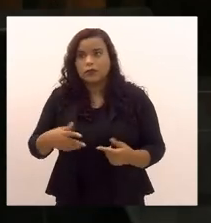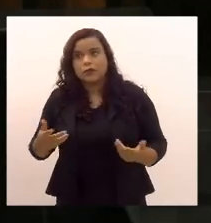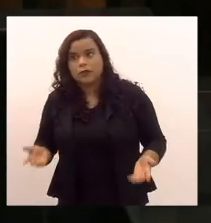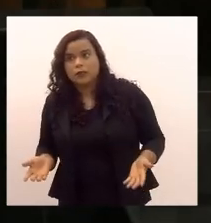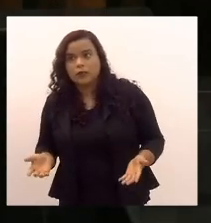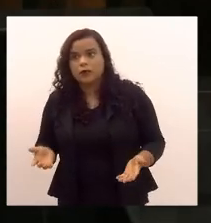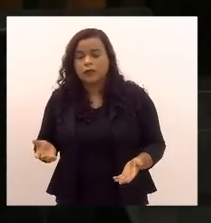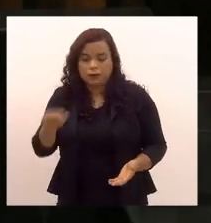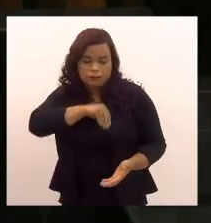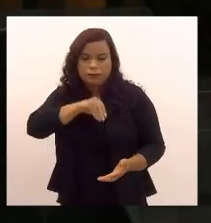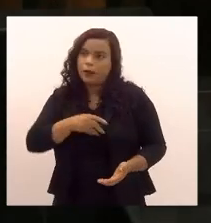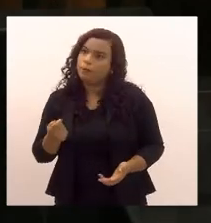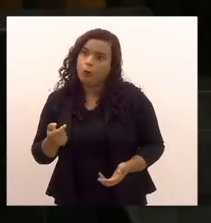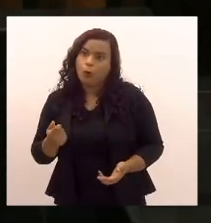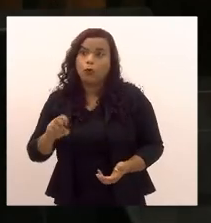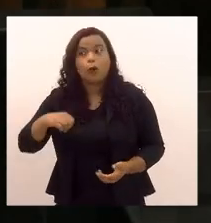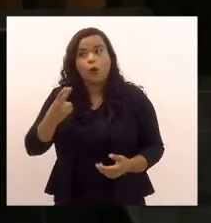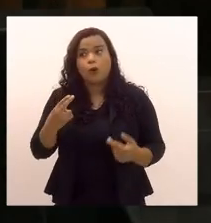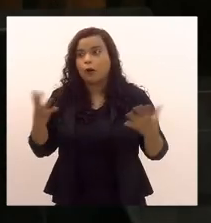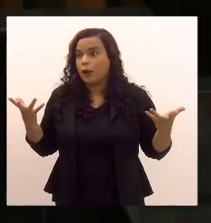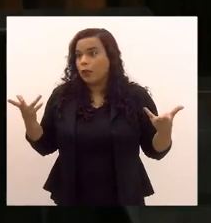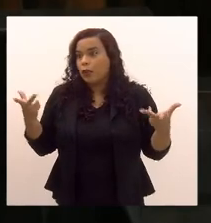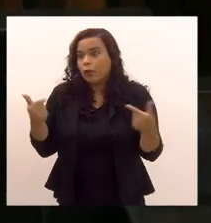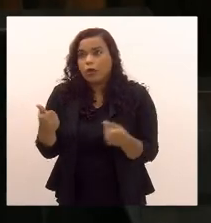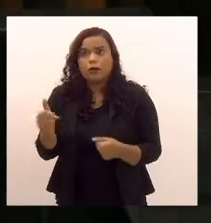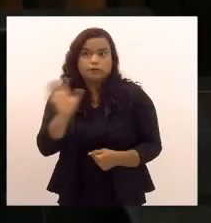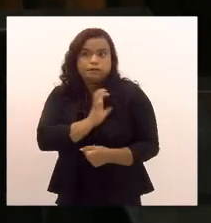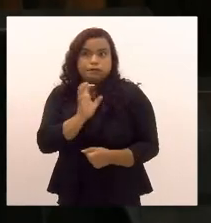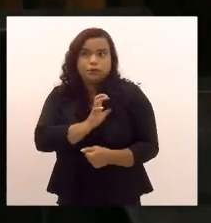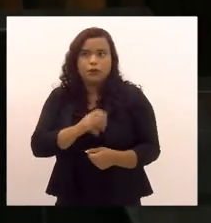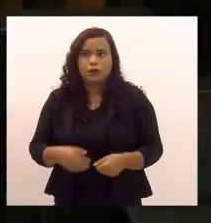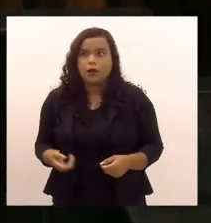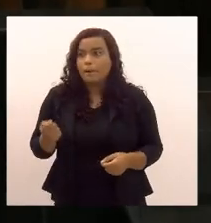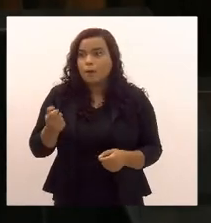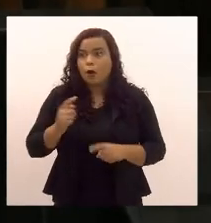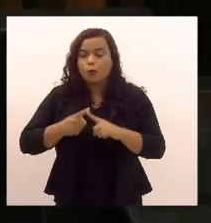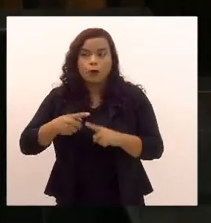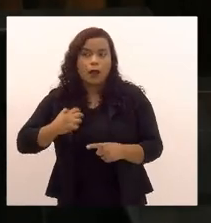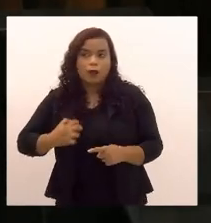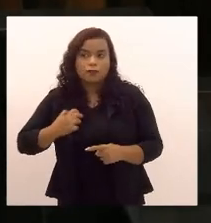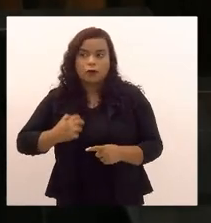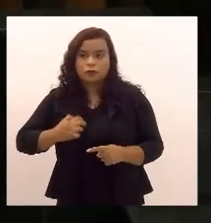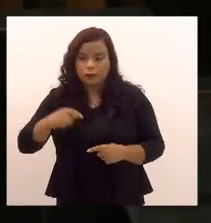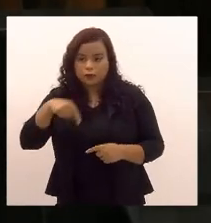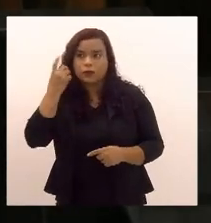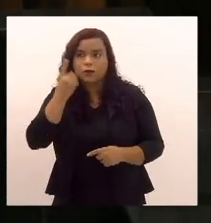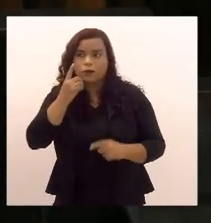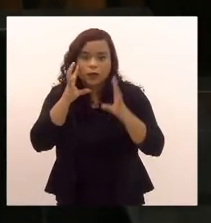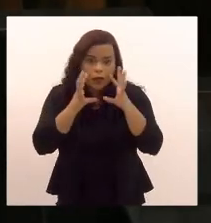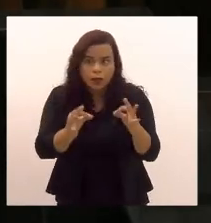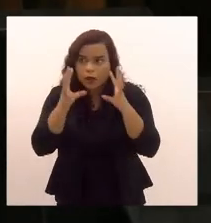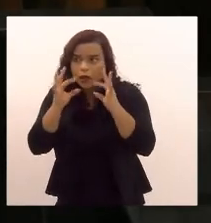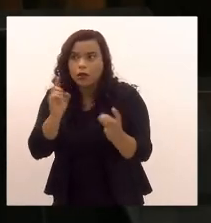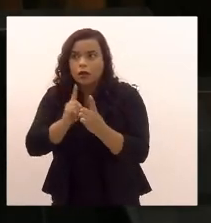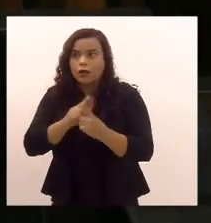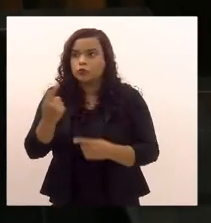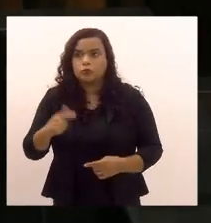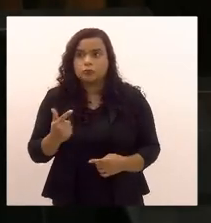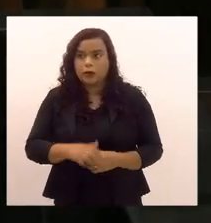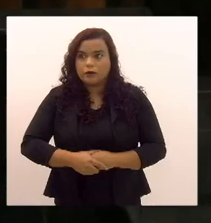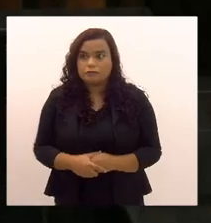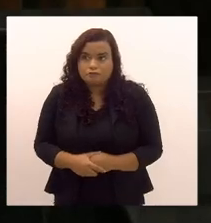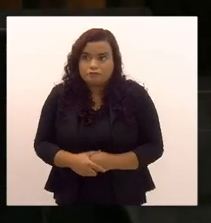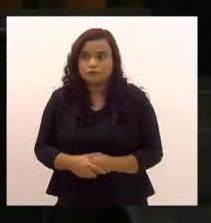pouco ou tá pegando muito bem ganhou no ponto porque ele está com assaltado com os deputados não quer atender os pedidos